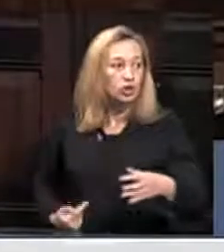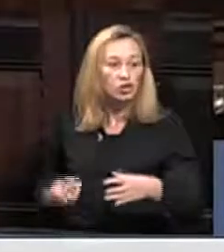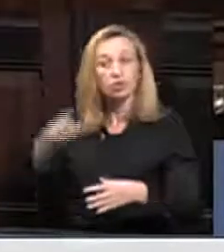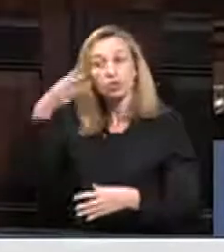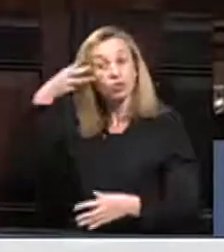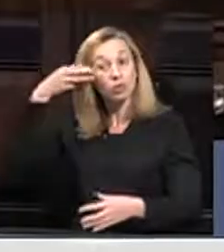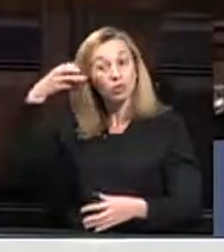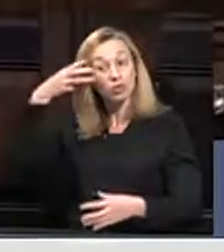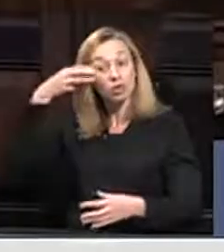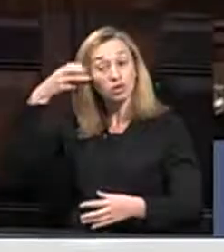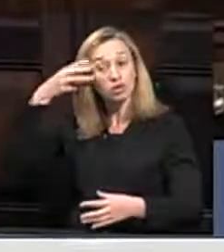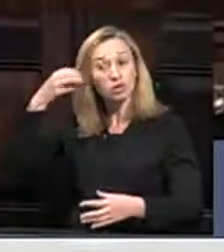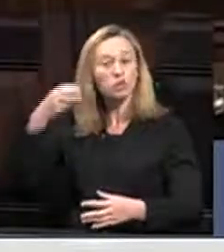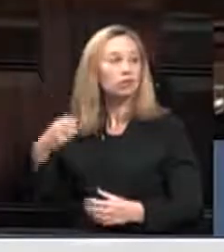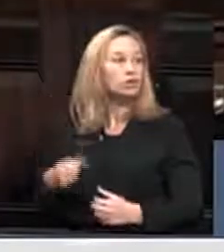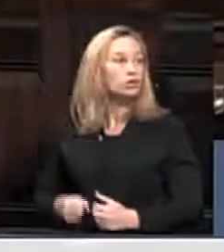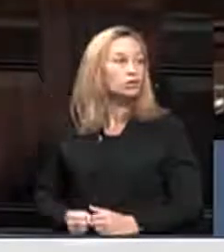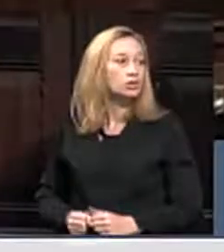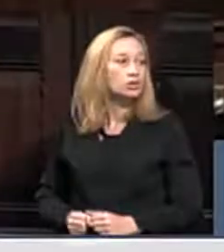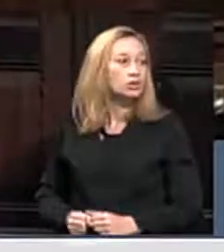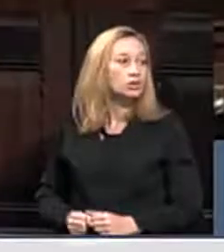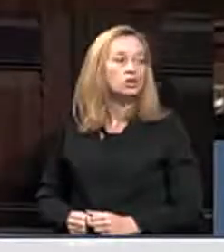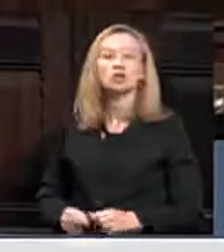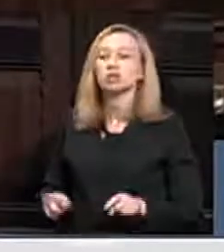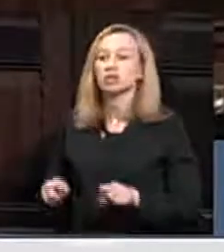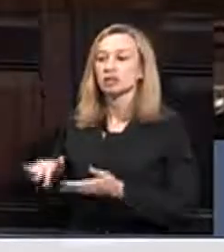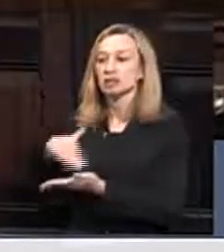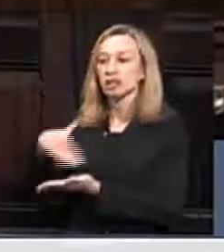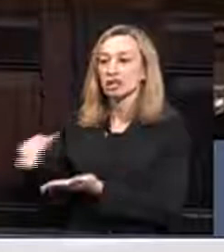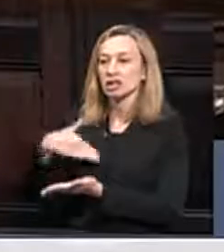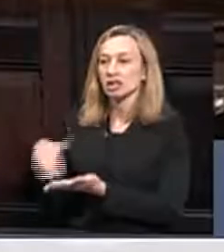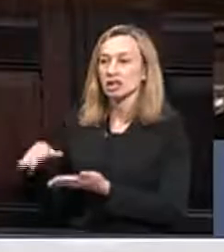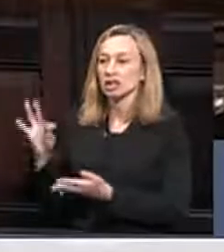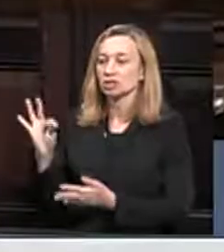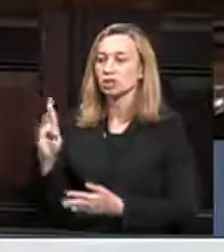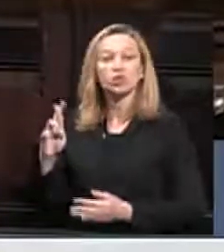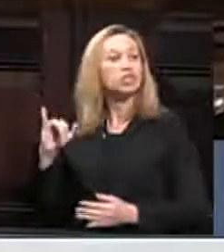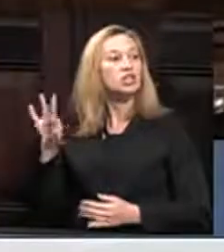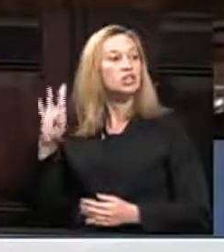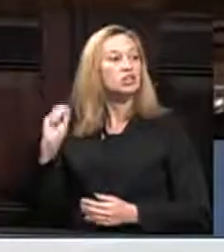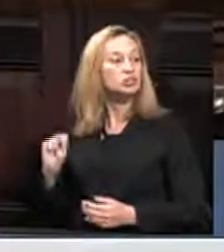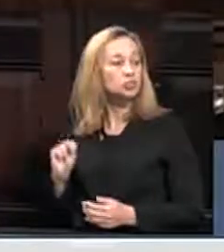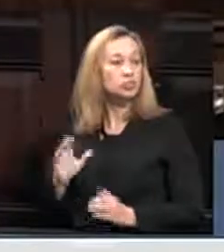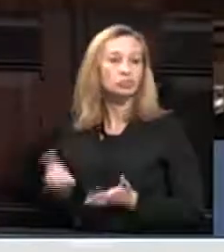e, quiçá, ser o secretário de turismo.